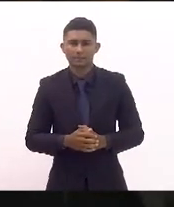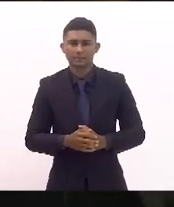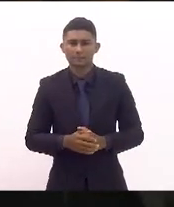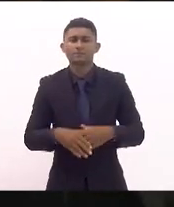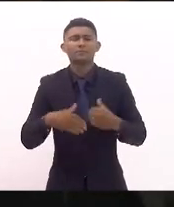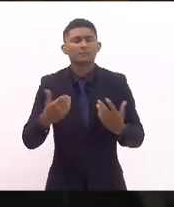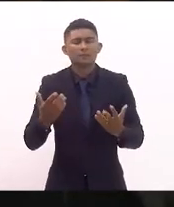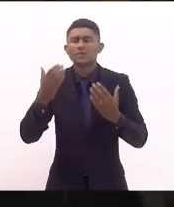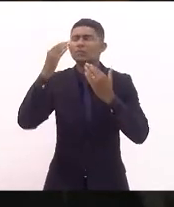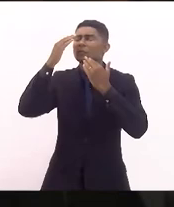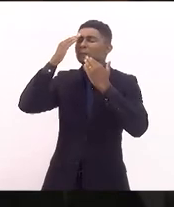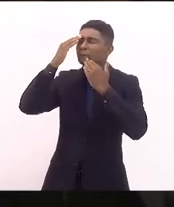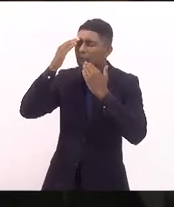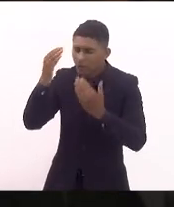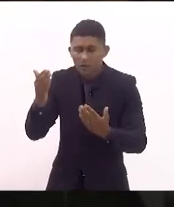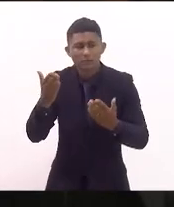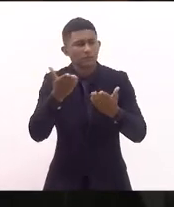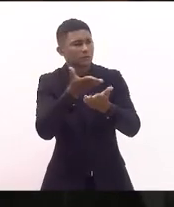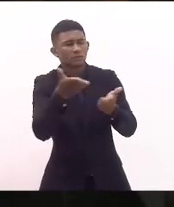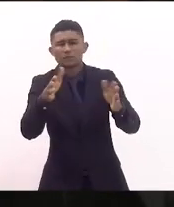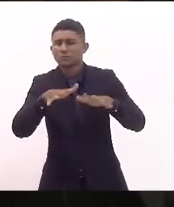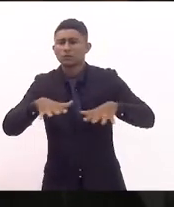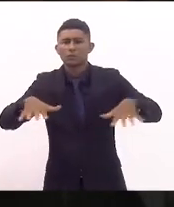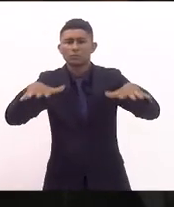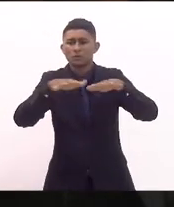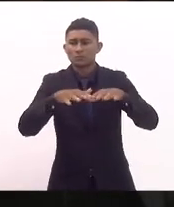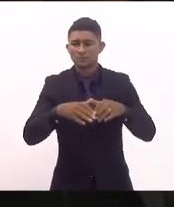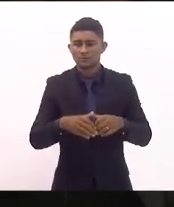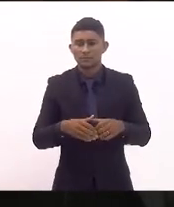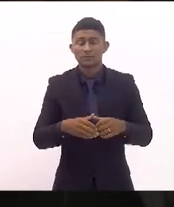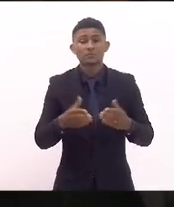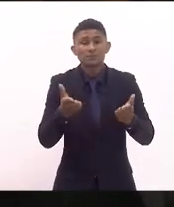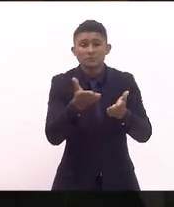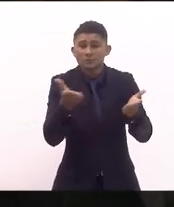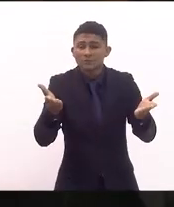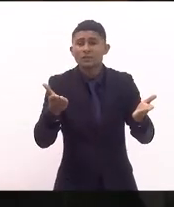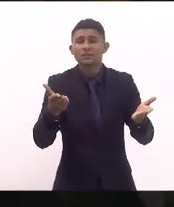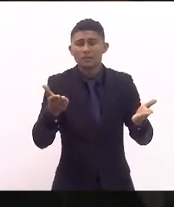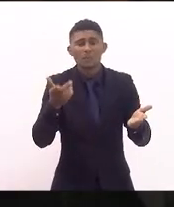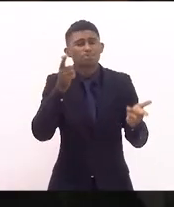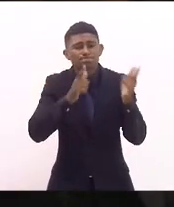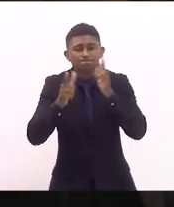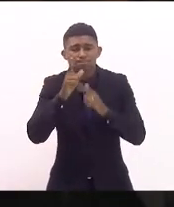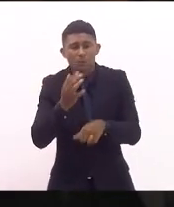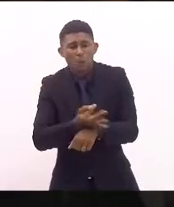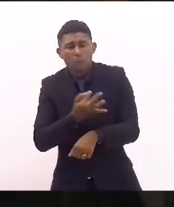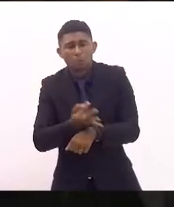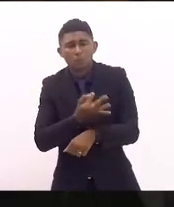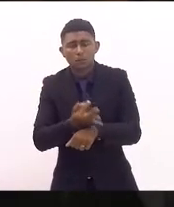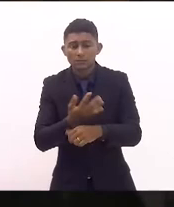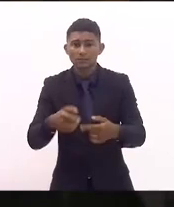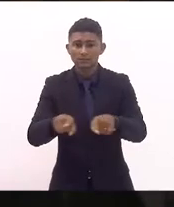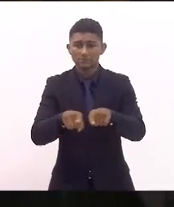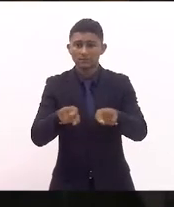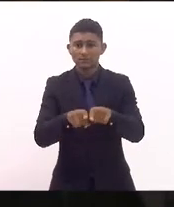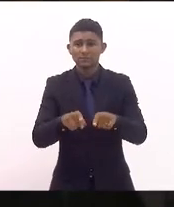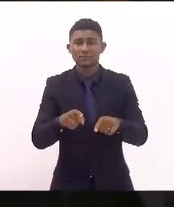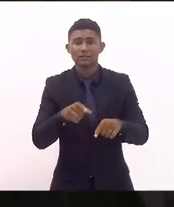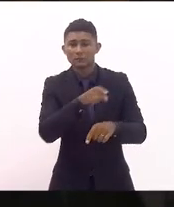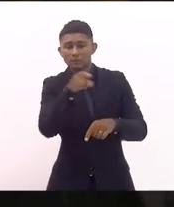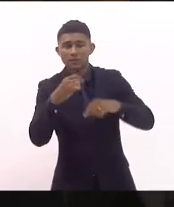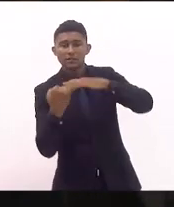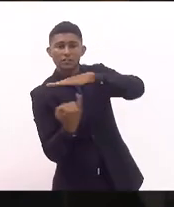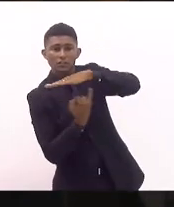Muito obrigada a todos vocês, sobreviventes, idealizadores e fundadores de